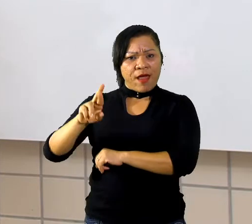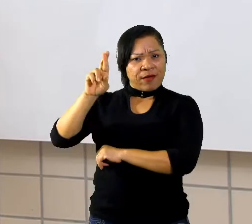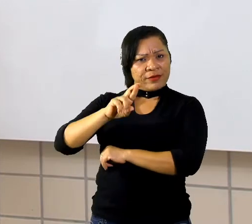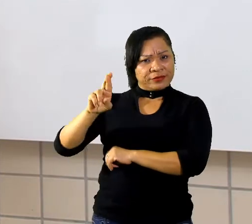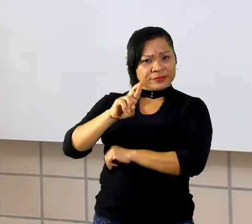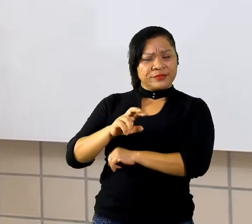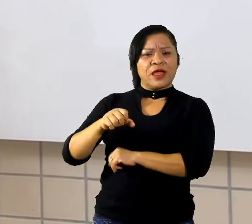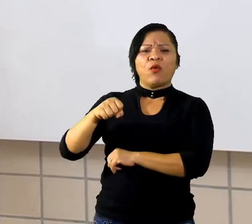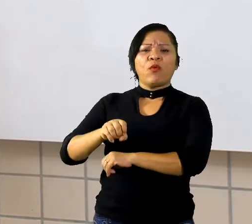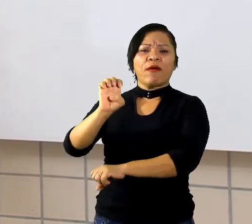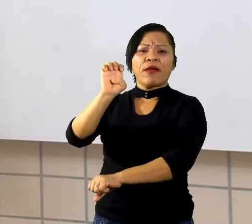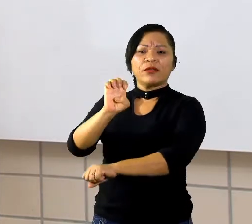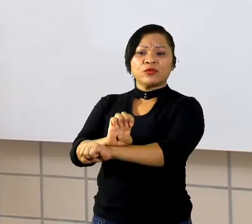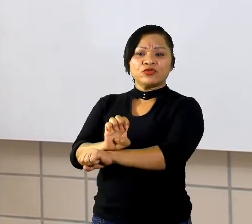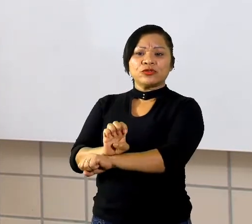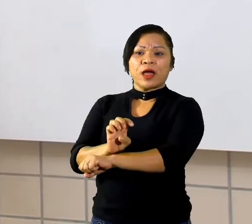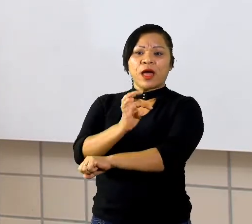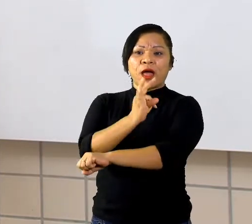do...